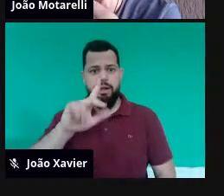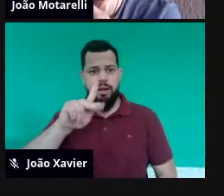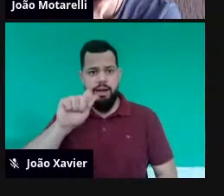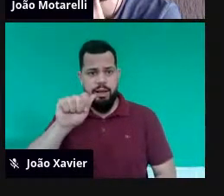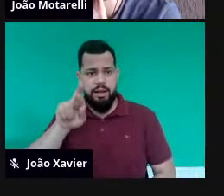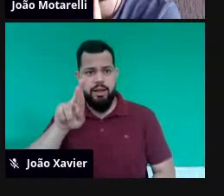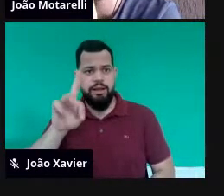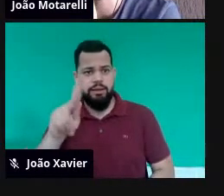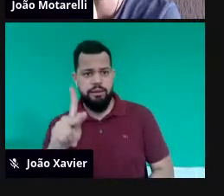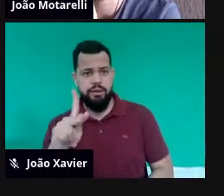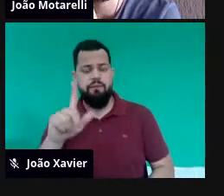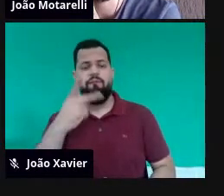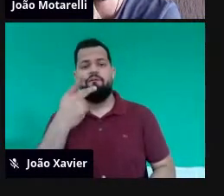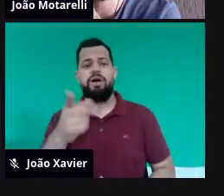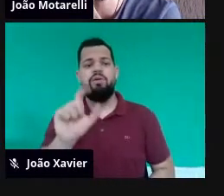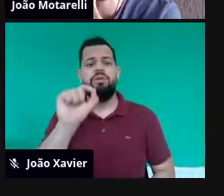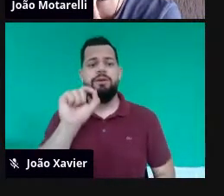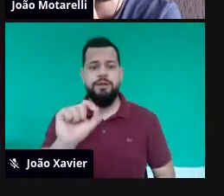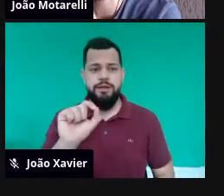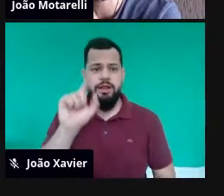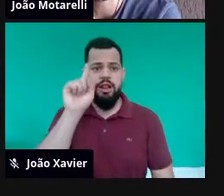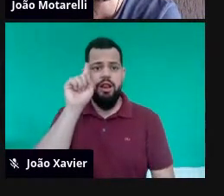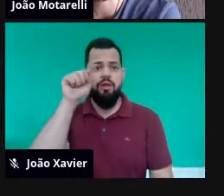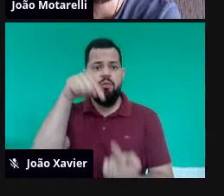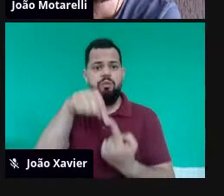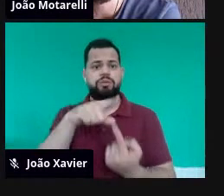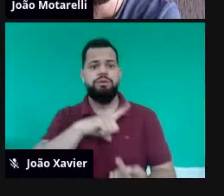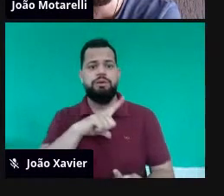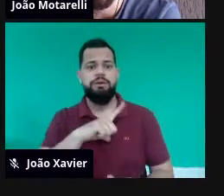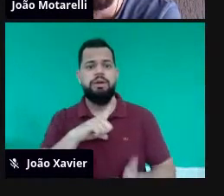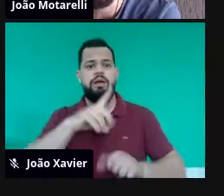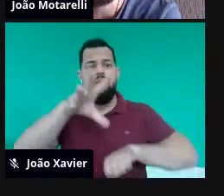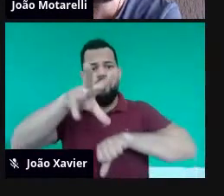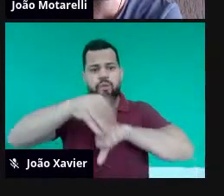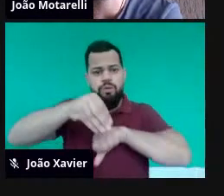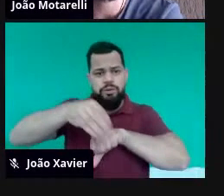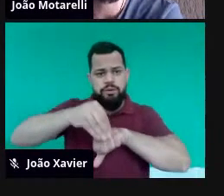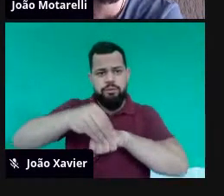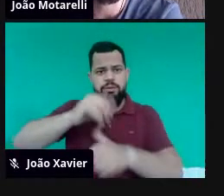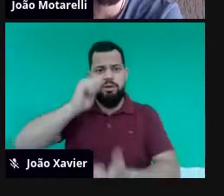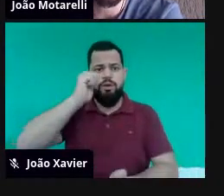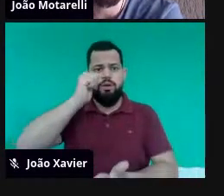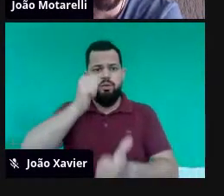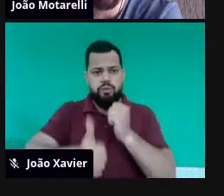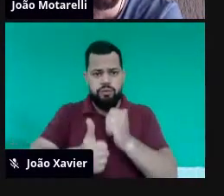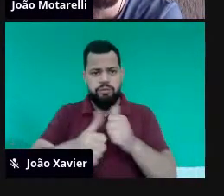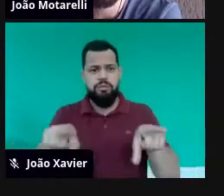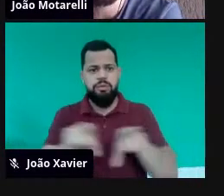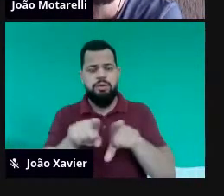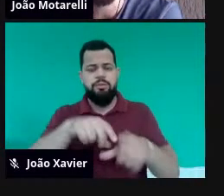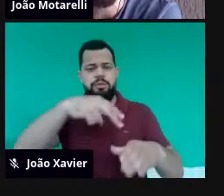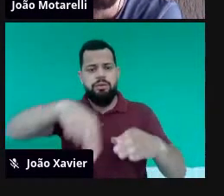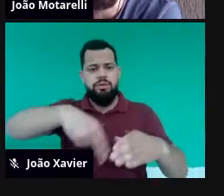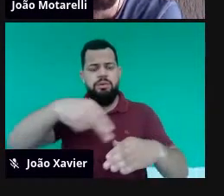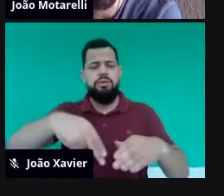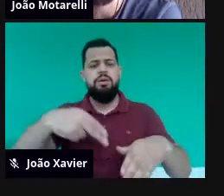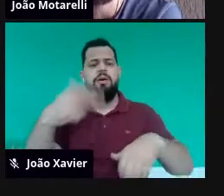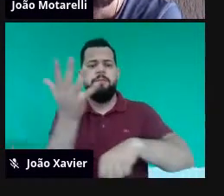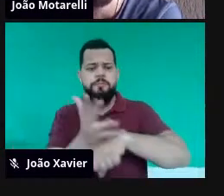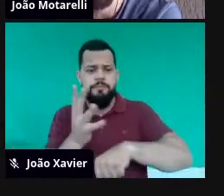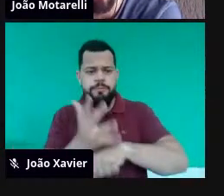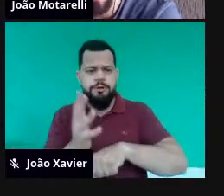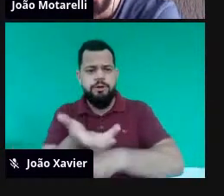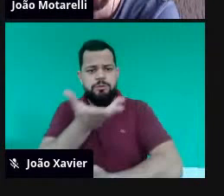pontuar que a nutrição esportiva pode ser definida como a aplicação de conhecimento nutricional em um plano alimentar prático, fornecendo combustível